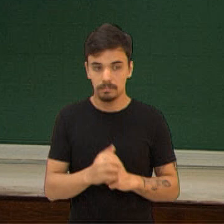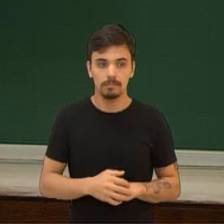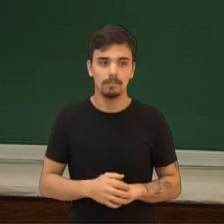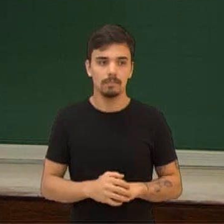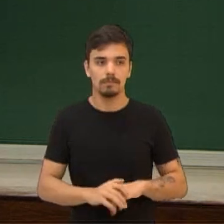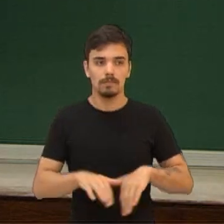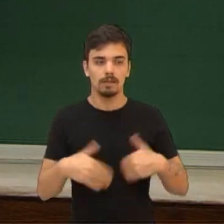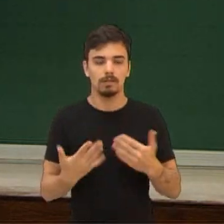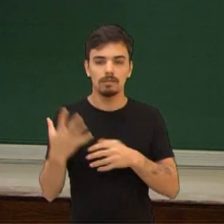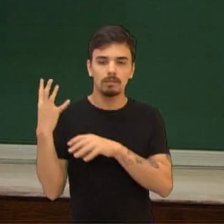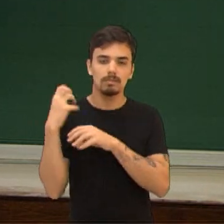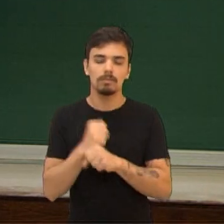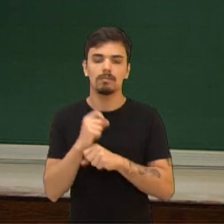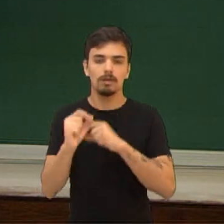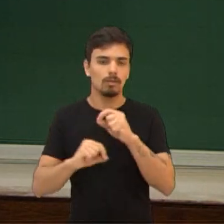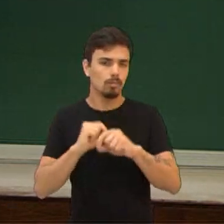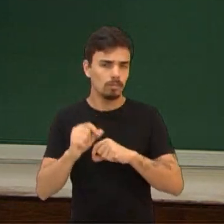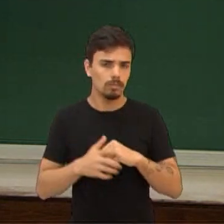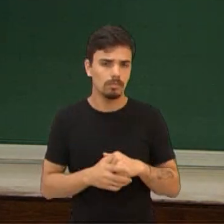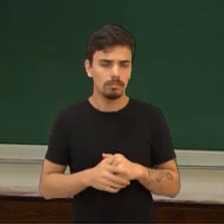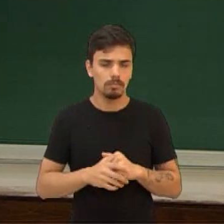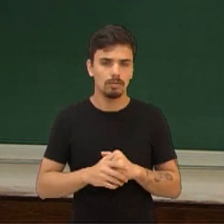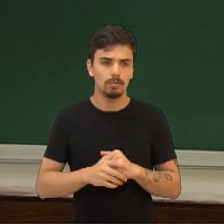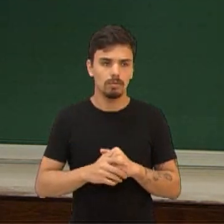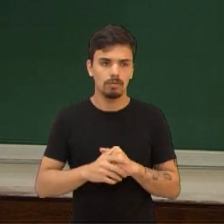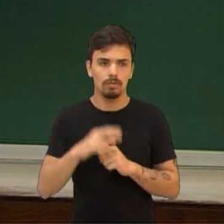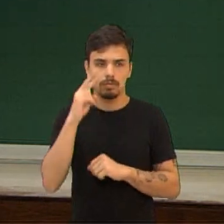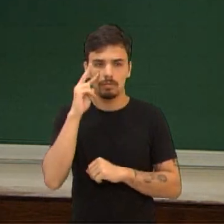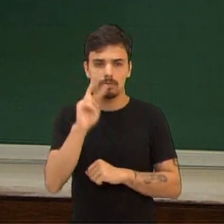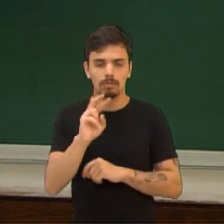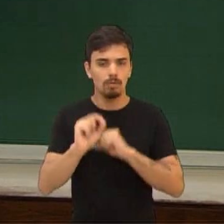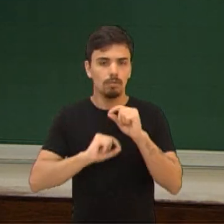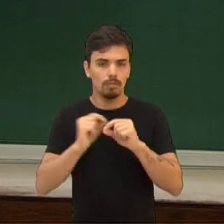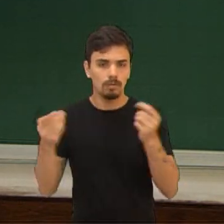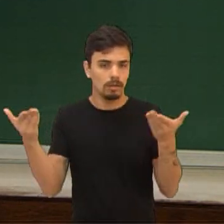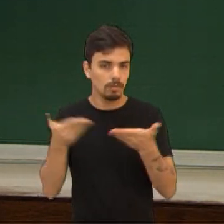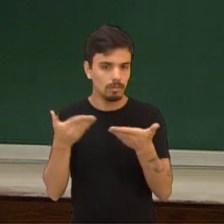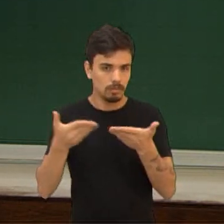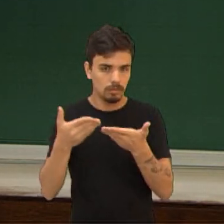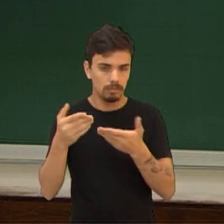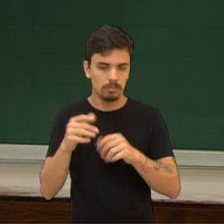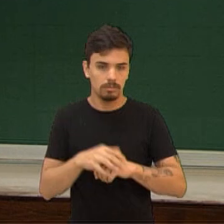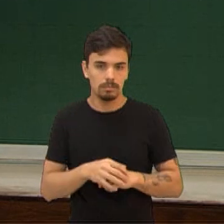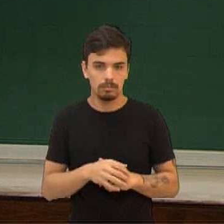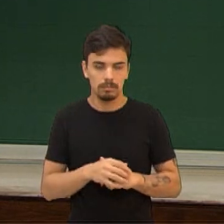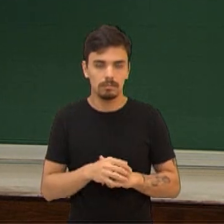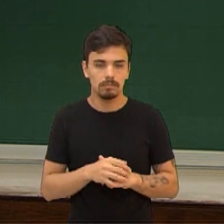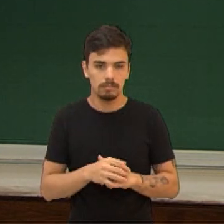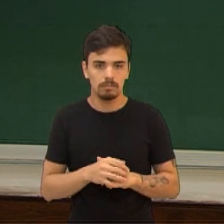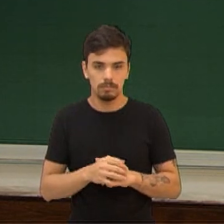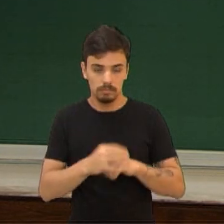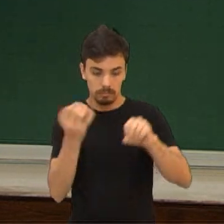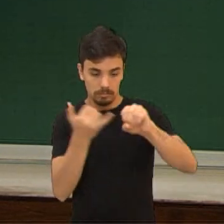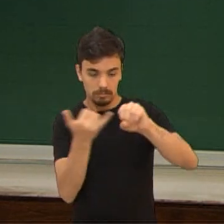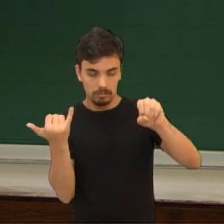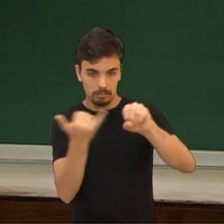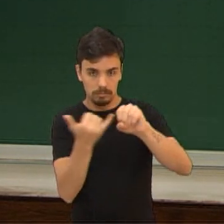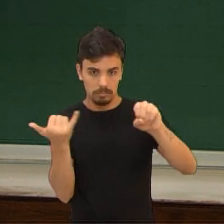Gente, vamos retomar. Então, o que a gente viu hoje? Que a capacitância, a associação paralela de